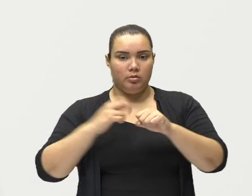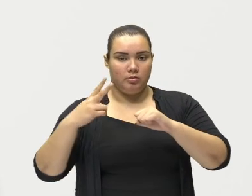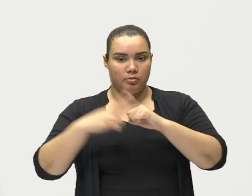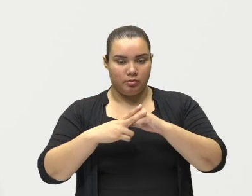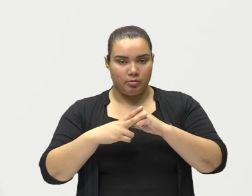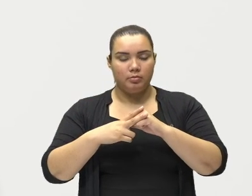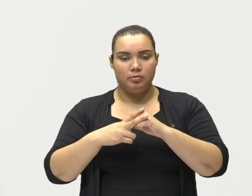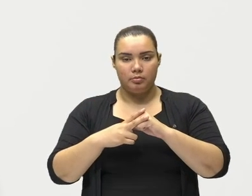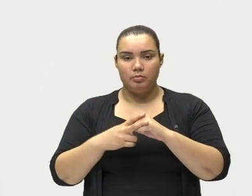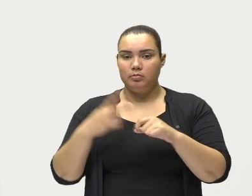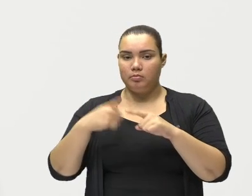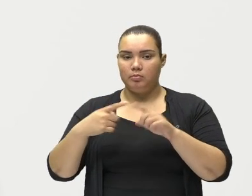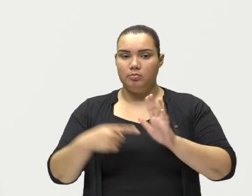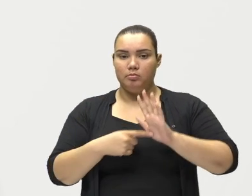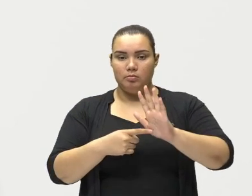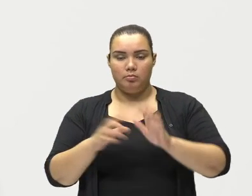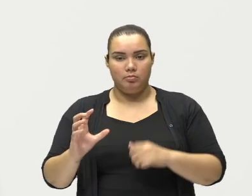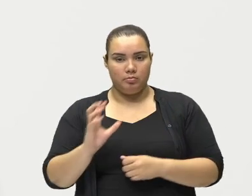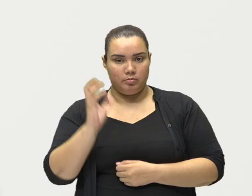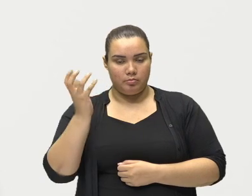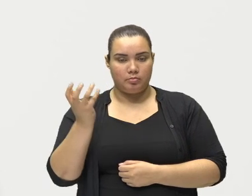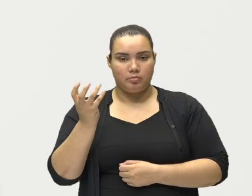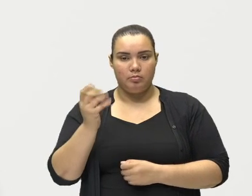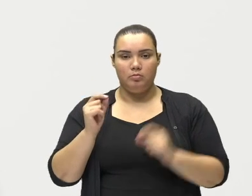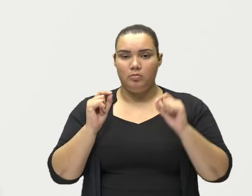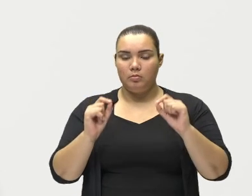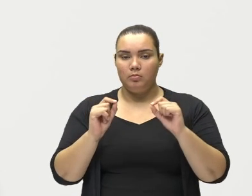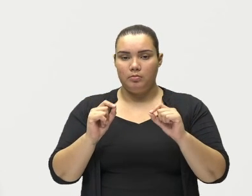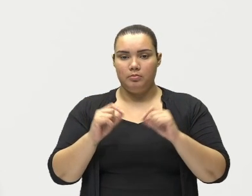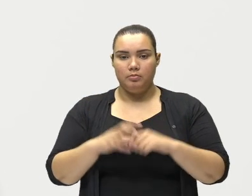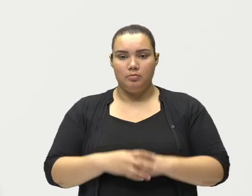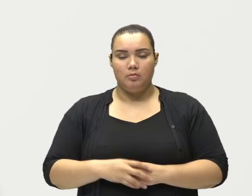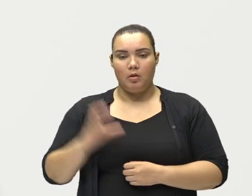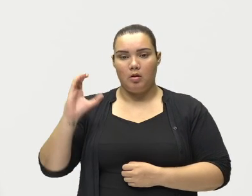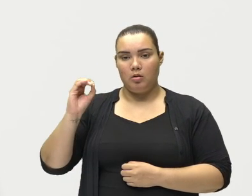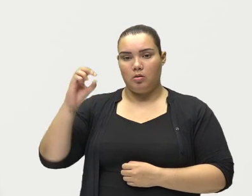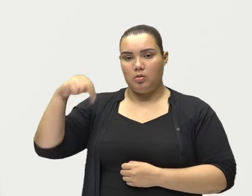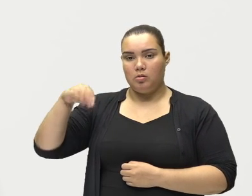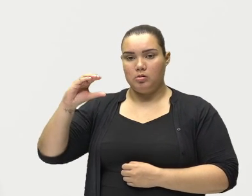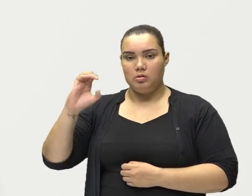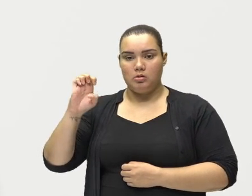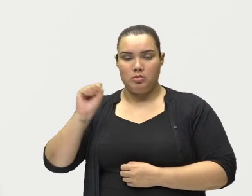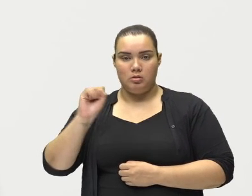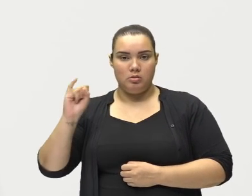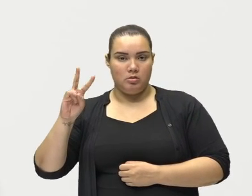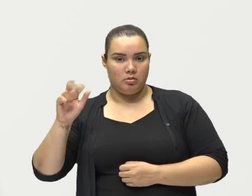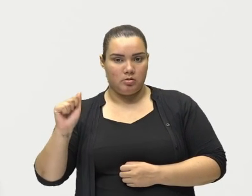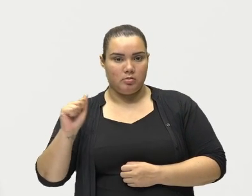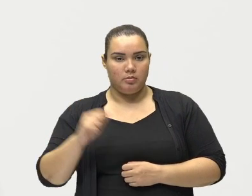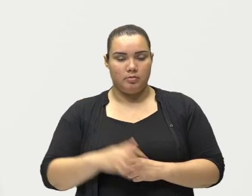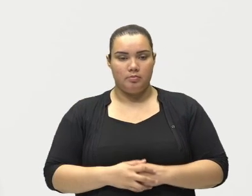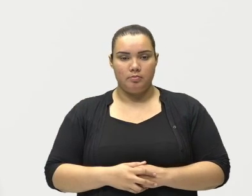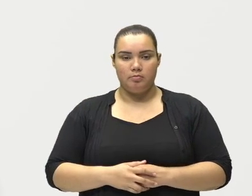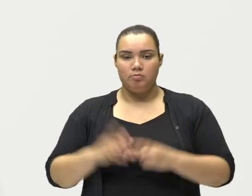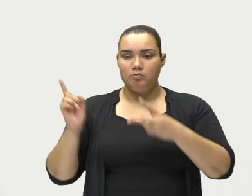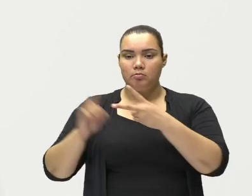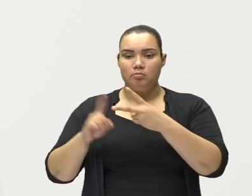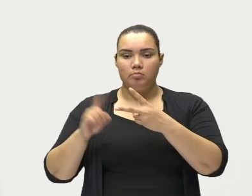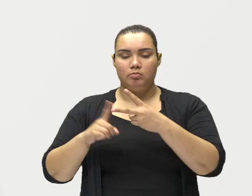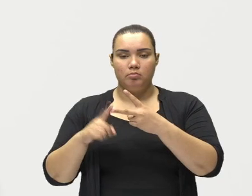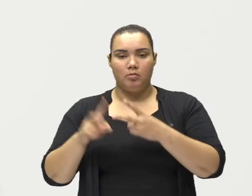porque indica uma circunstância de concessão. Paula é